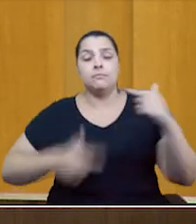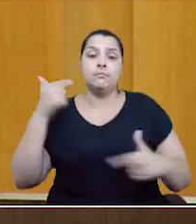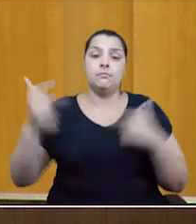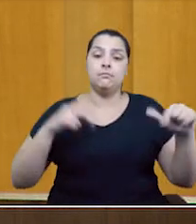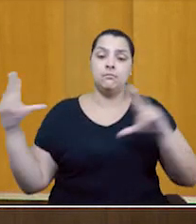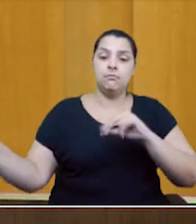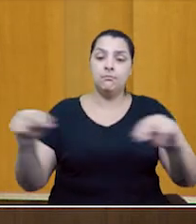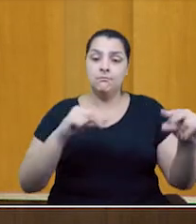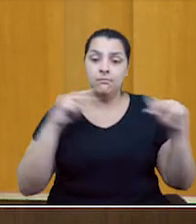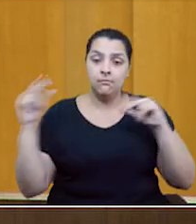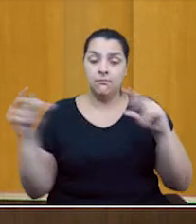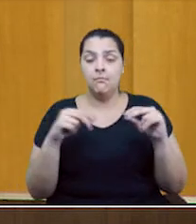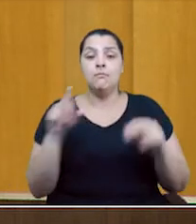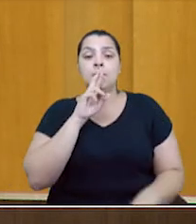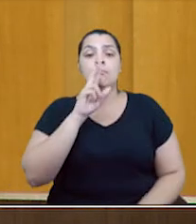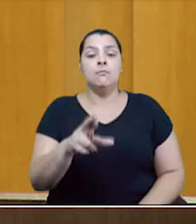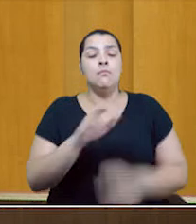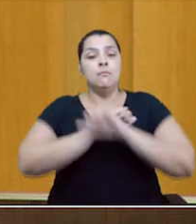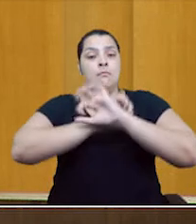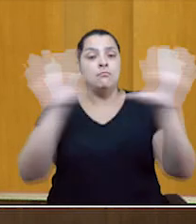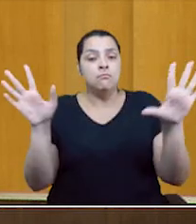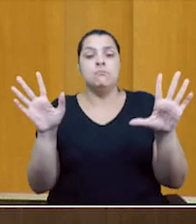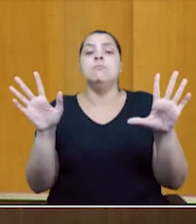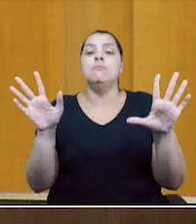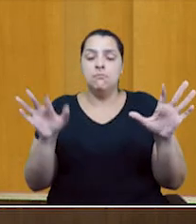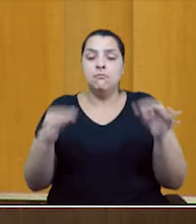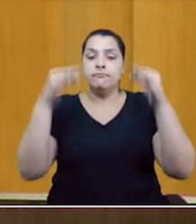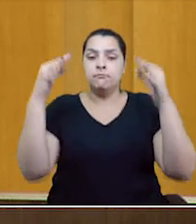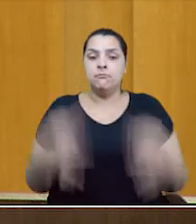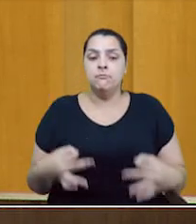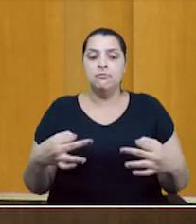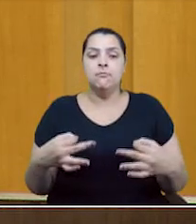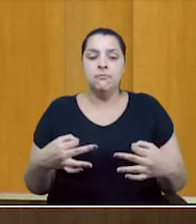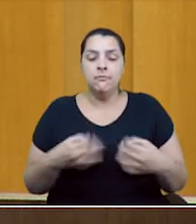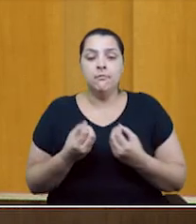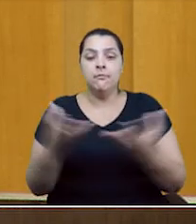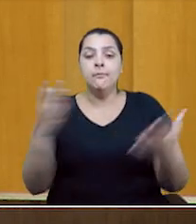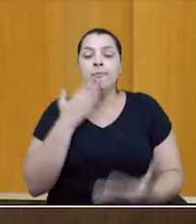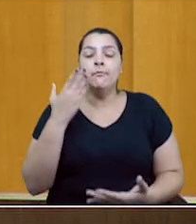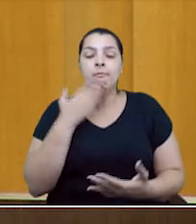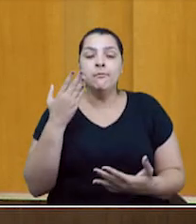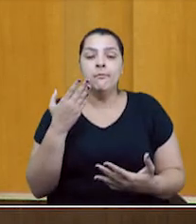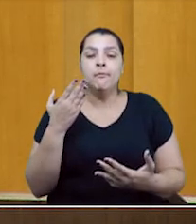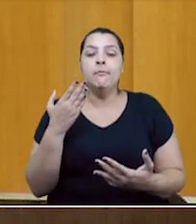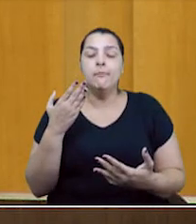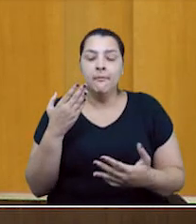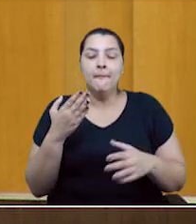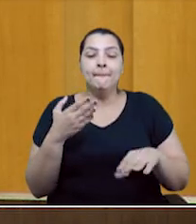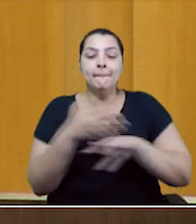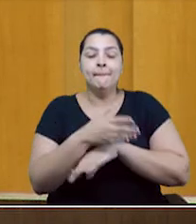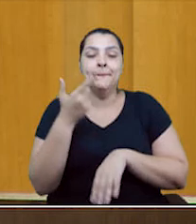mais eficiente e transparente, de forma a garantir e facilitar o acesso dos cidadãos aos serviços do